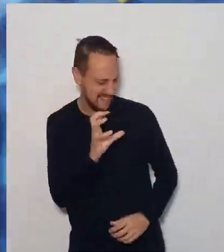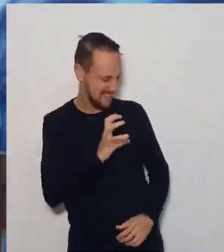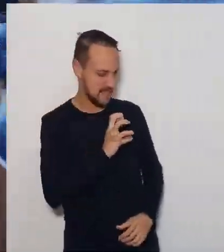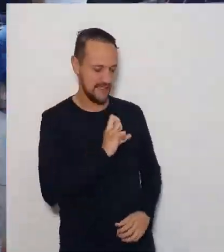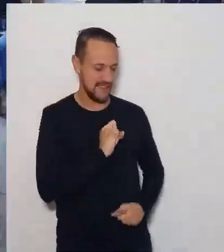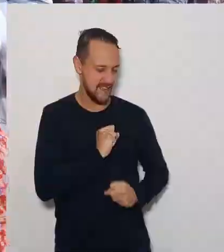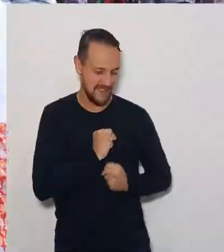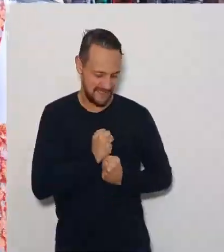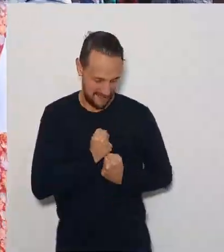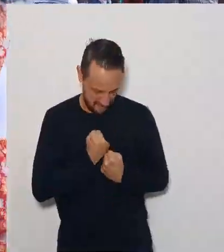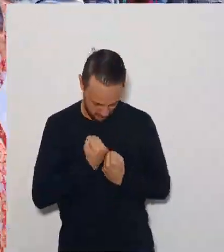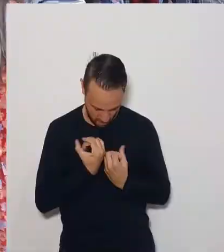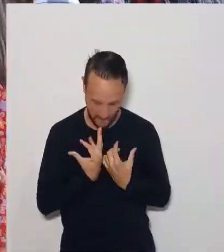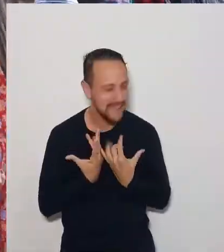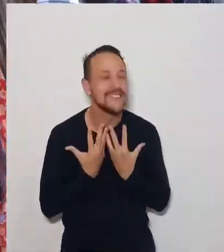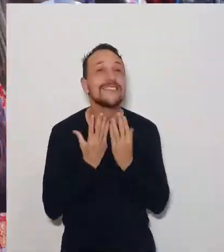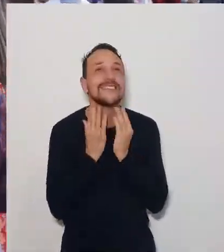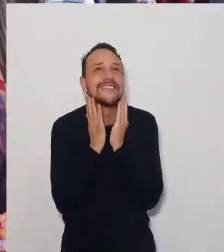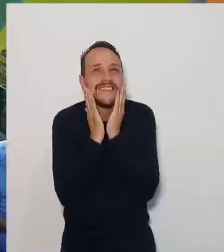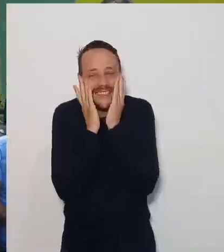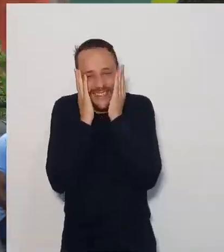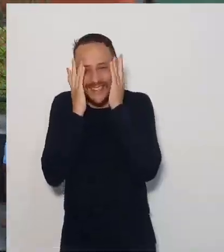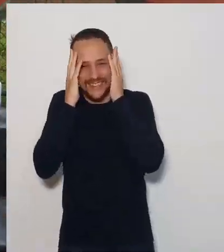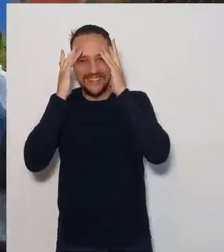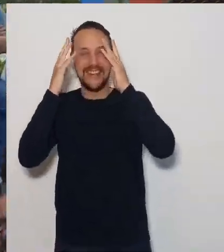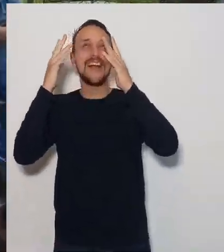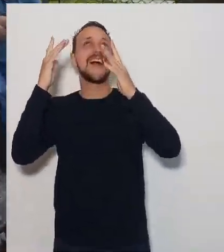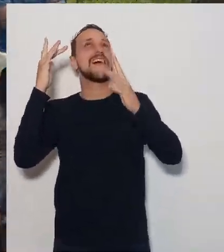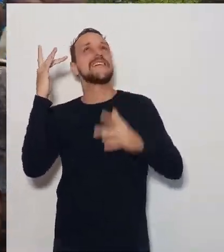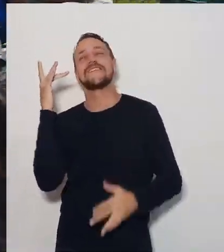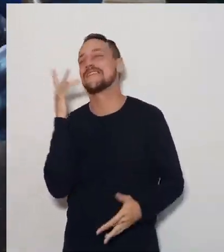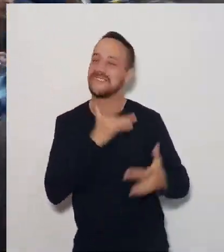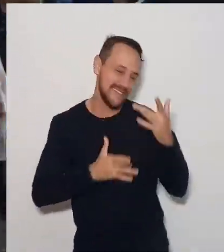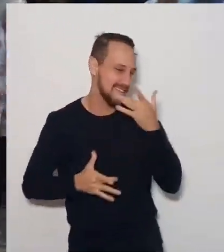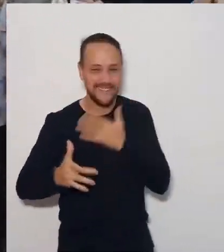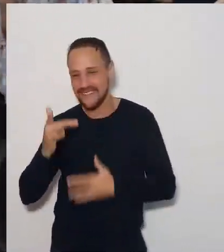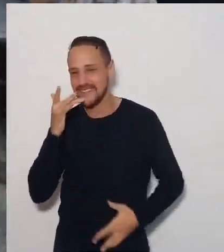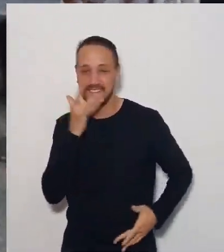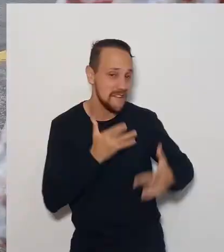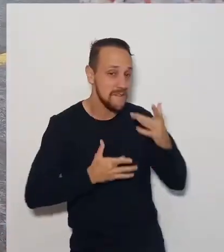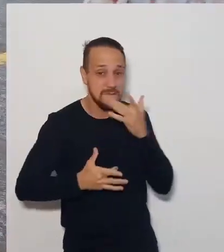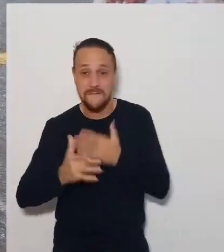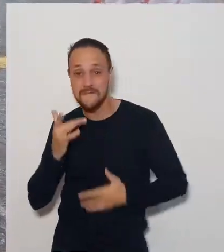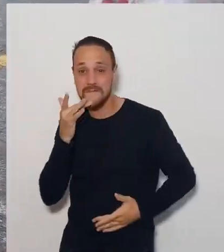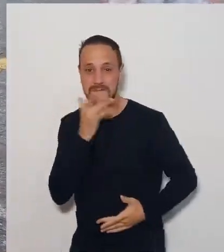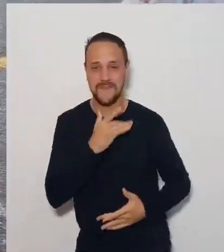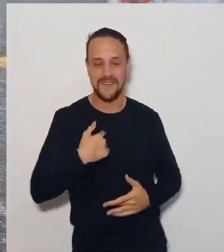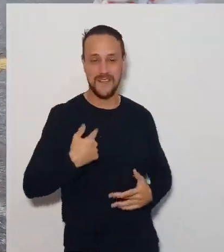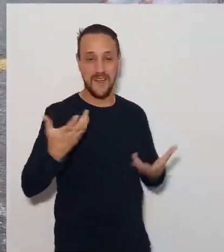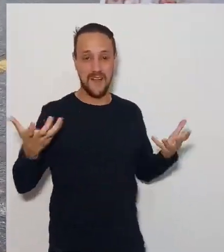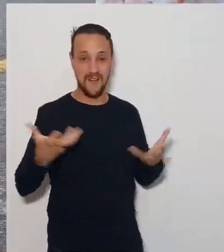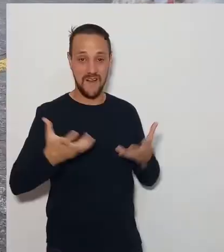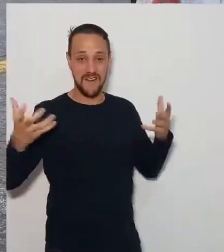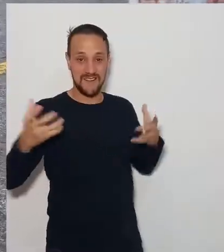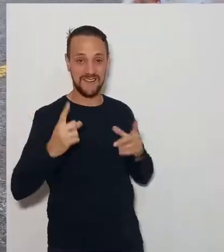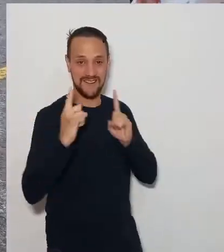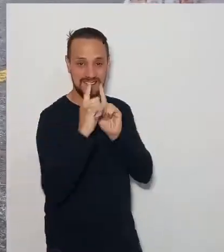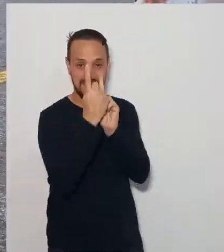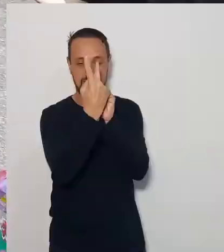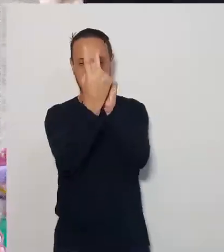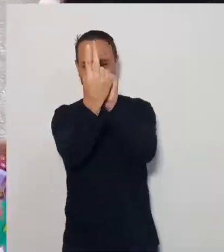desfrutar, me lambuzar nesse calor. Te agarrar